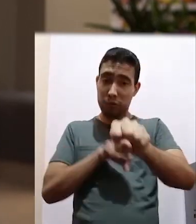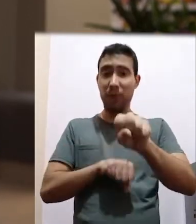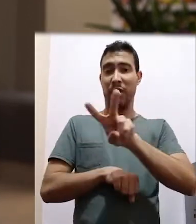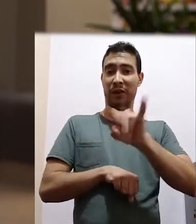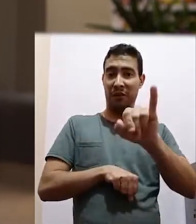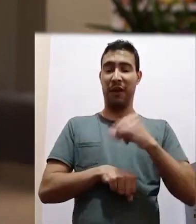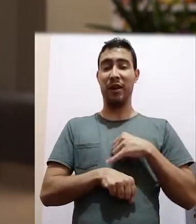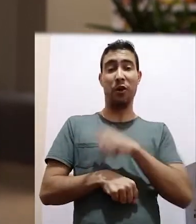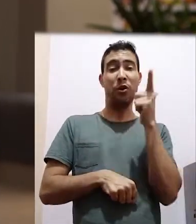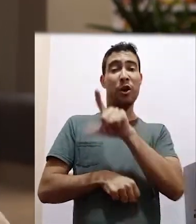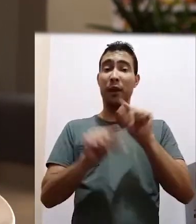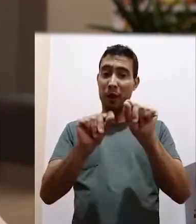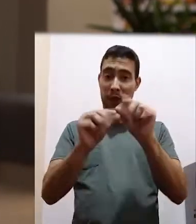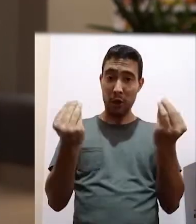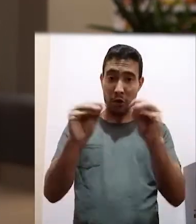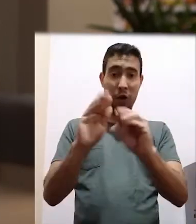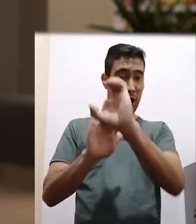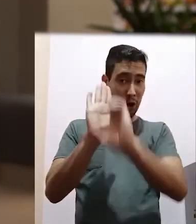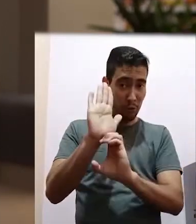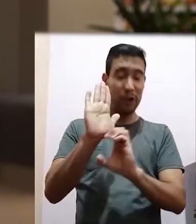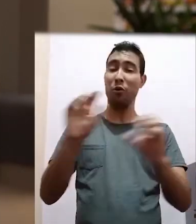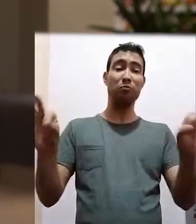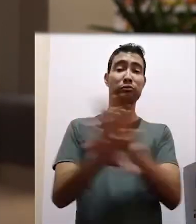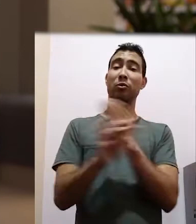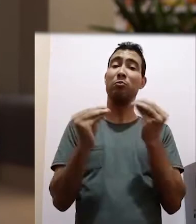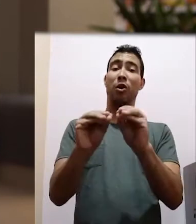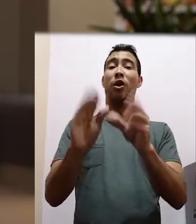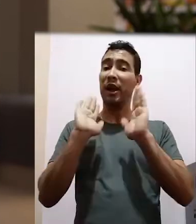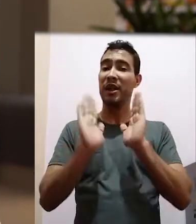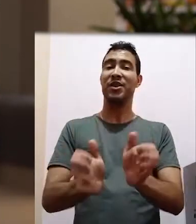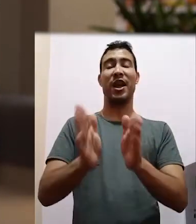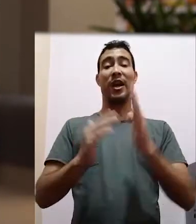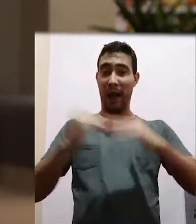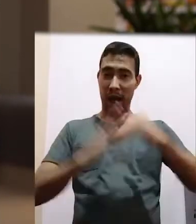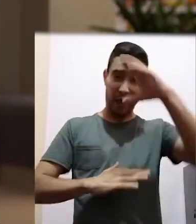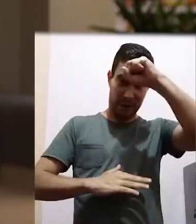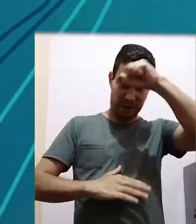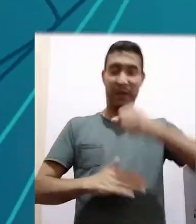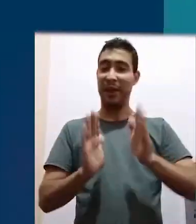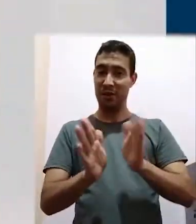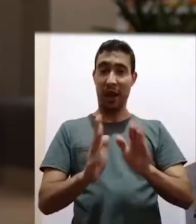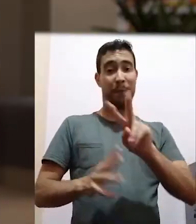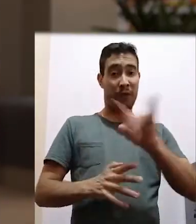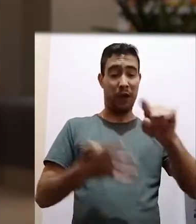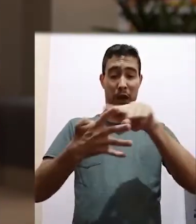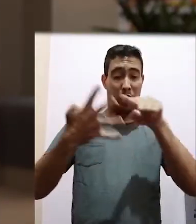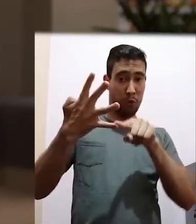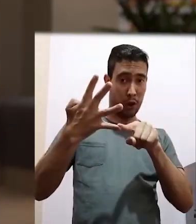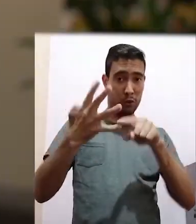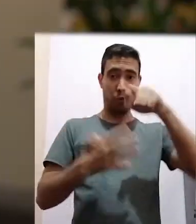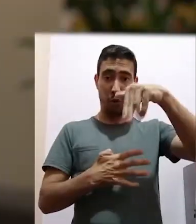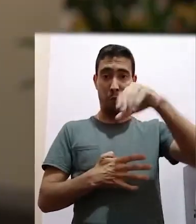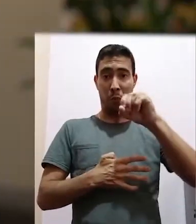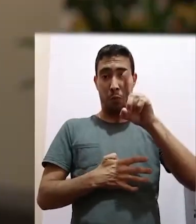vocês vão aprimorar suas competências e já poder colocar no currículo que vocês têm a certificação daquilo que foi desenvolvido. A gente vai ter 4